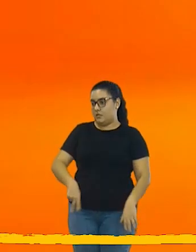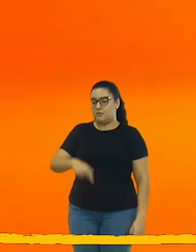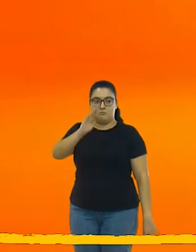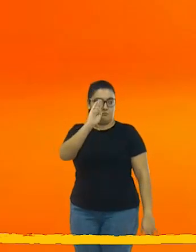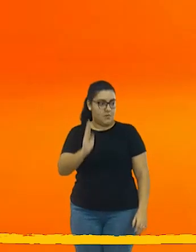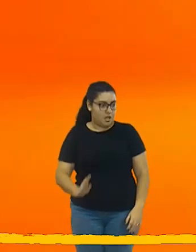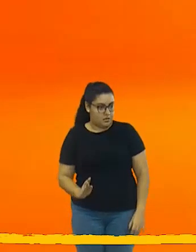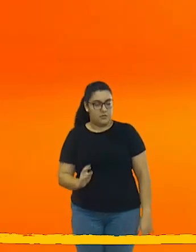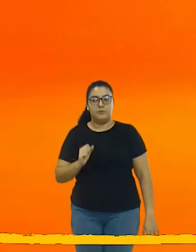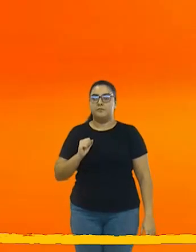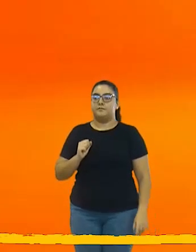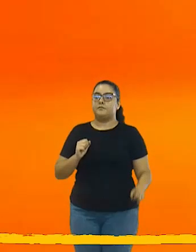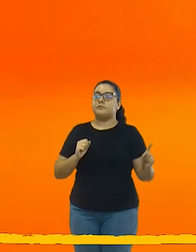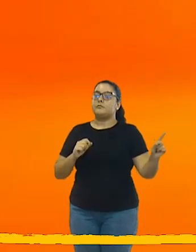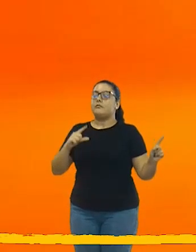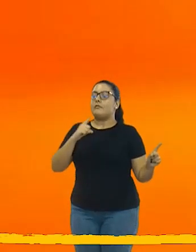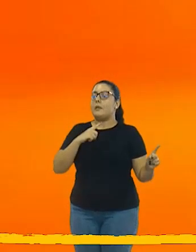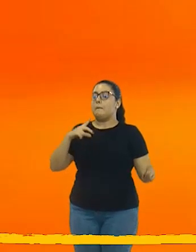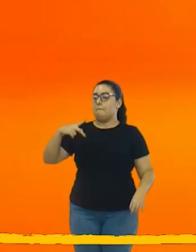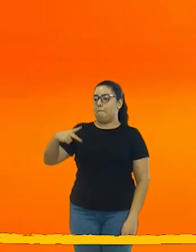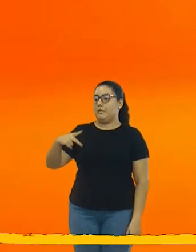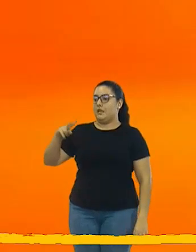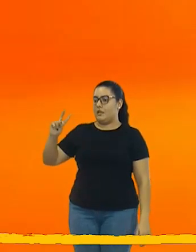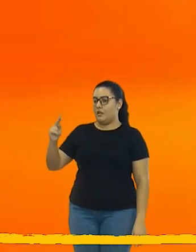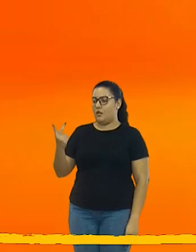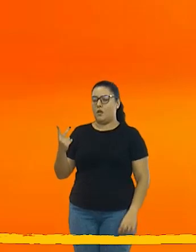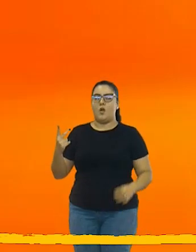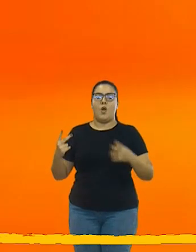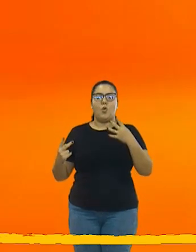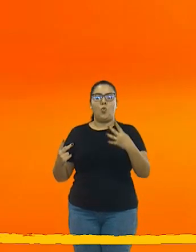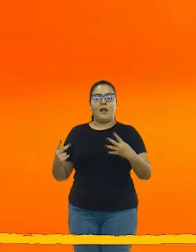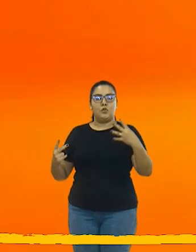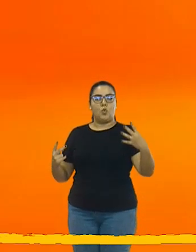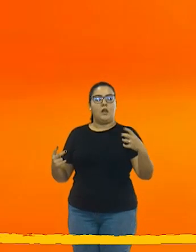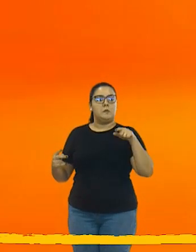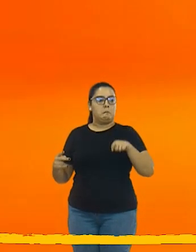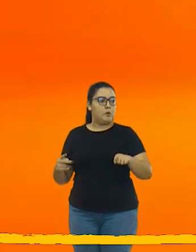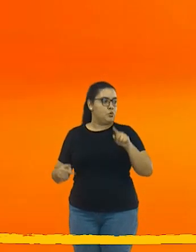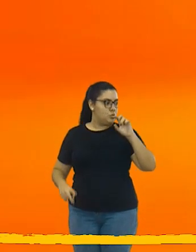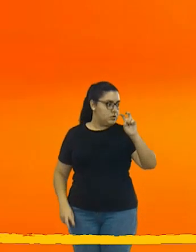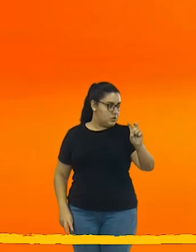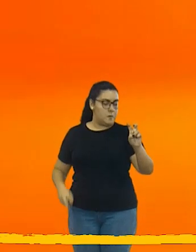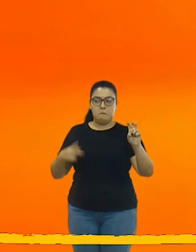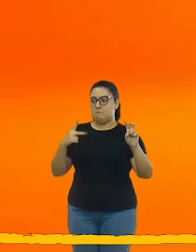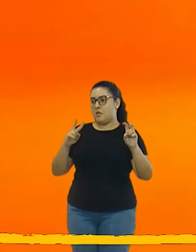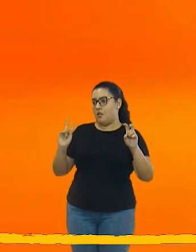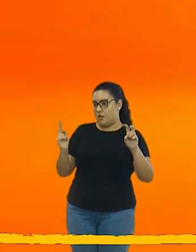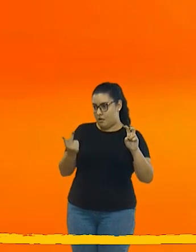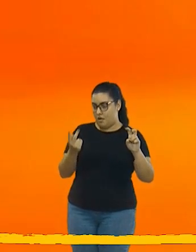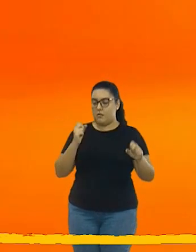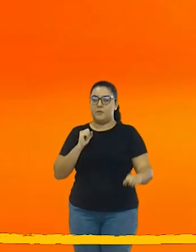O solo do cerrado ele tem baixo pH, que fica entre 4 e 4,5 de pH.